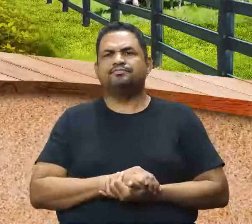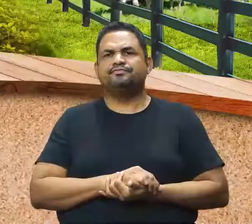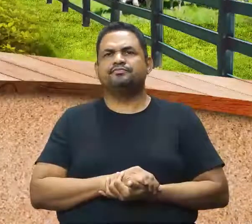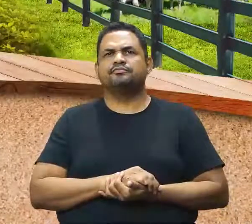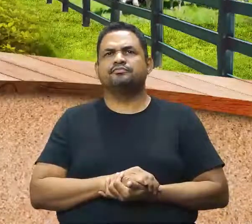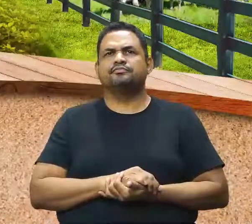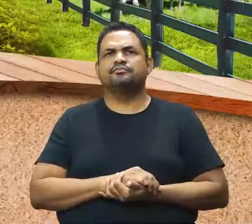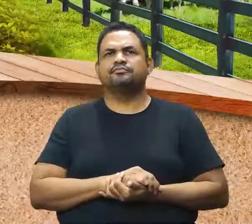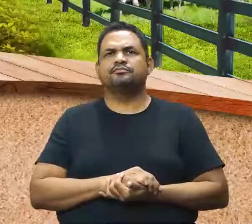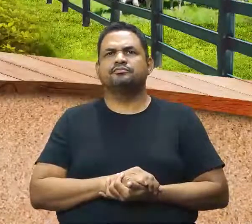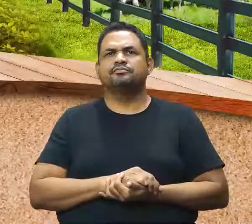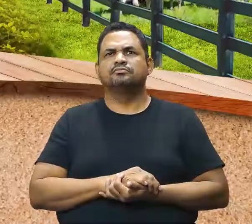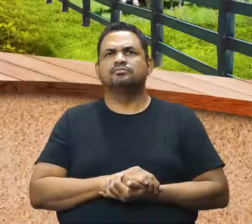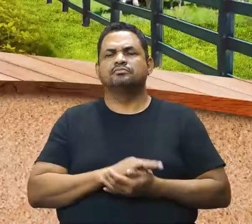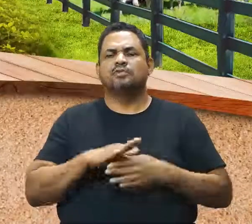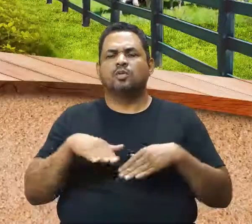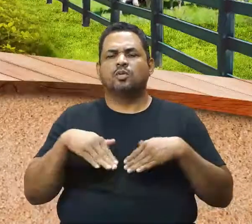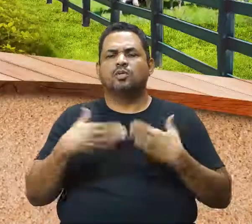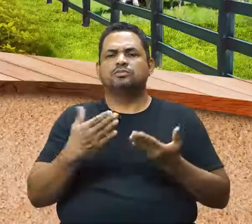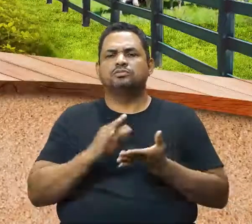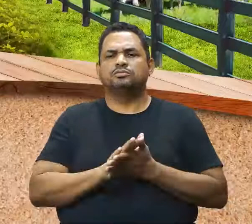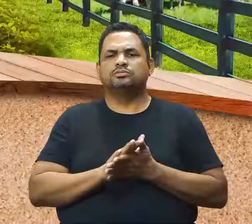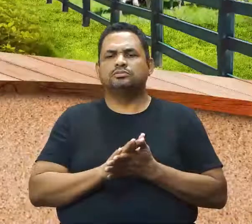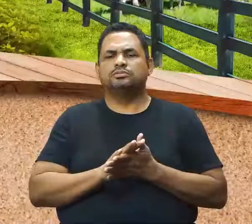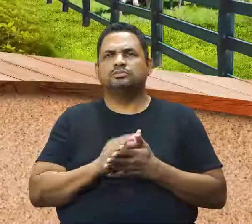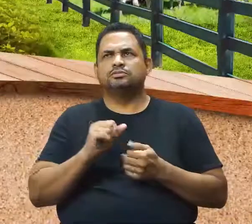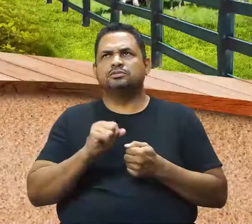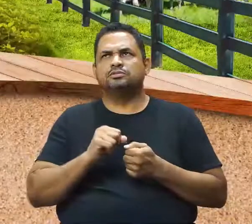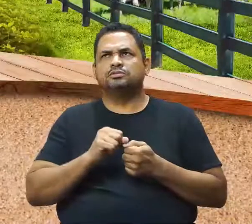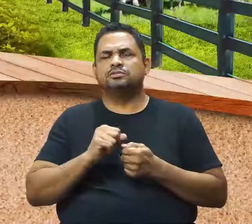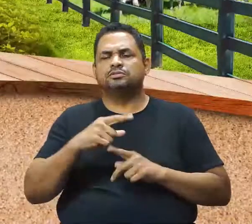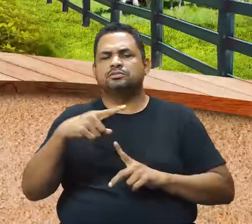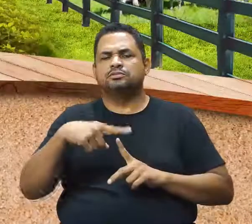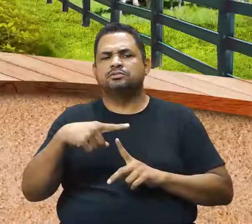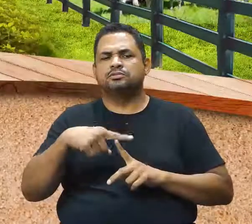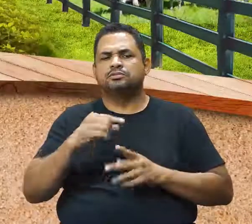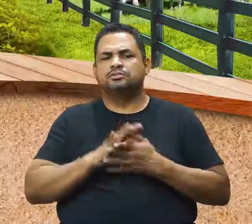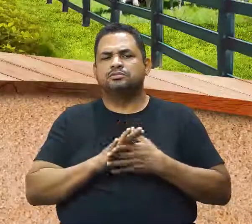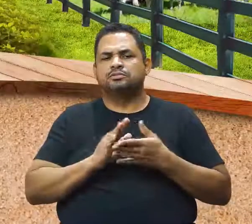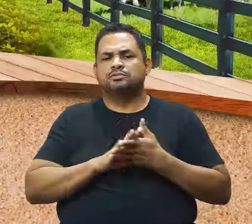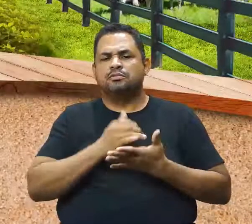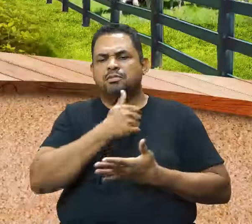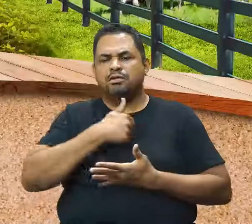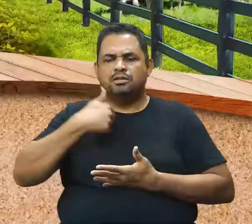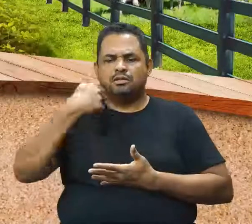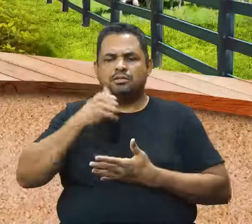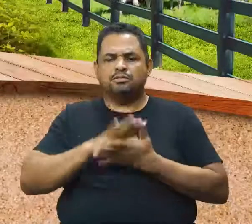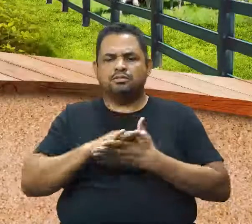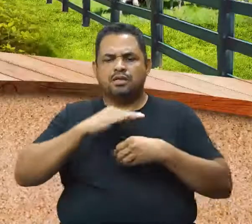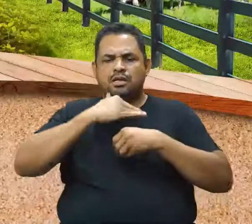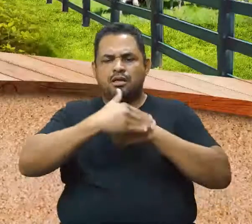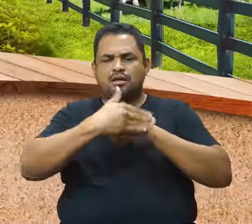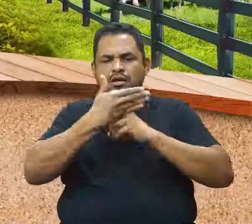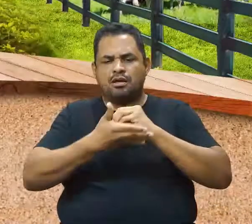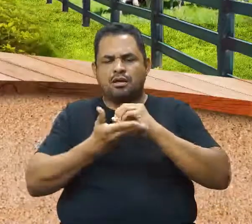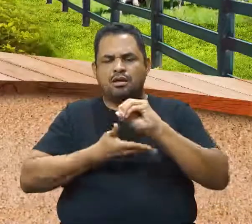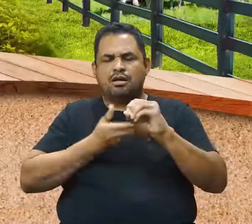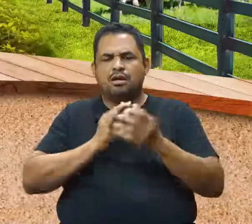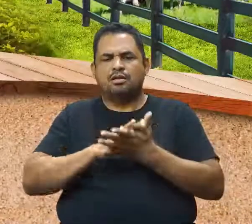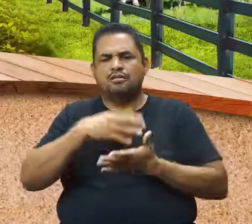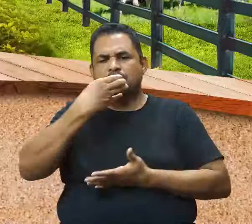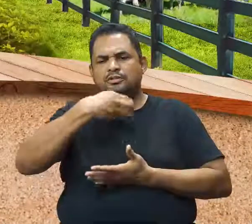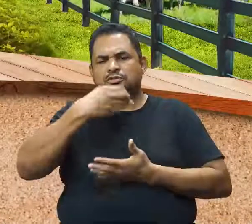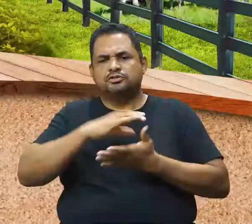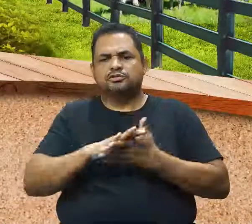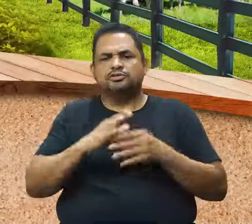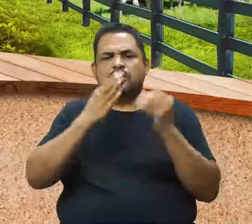quando a gente faz esse tipo de beneficiamento, a casca da maçã, a casca da manga, a casca